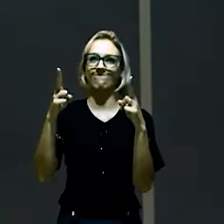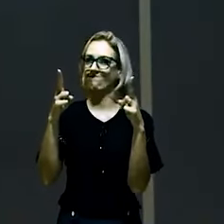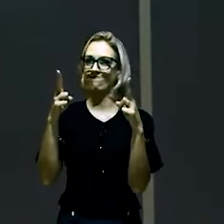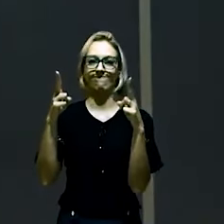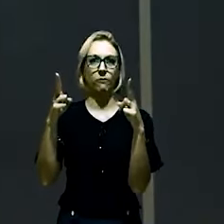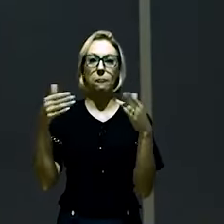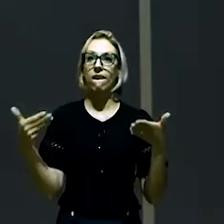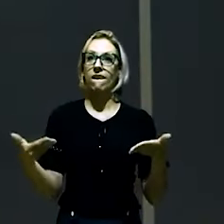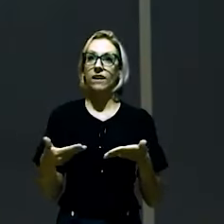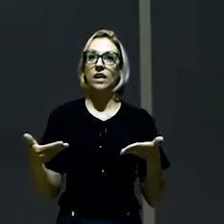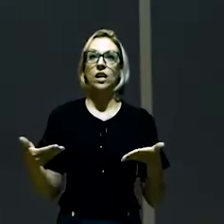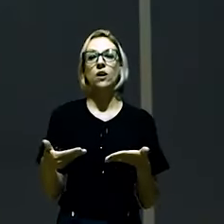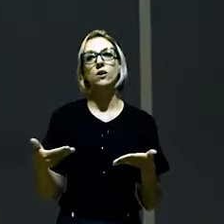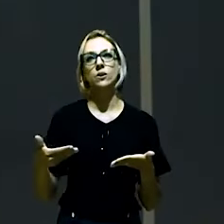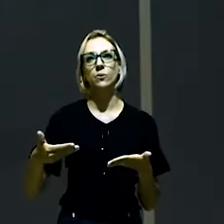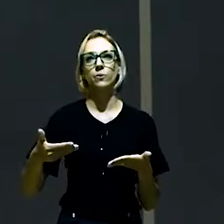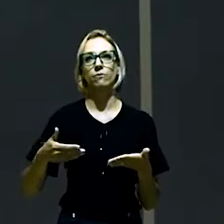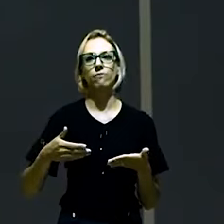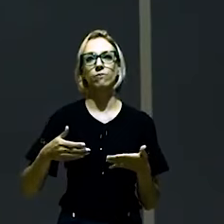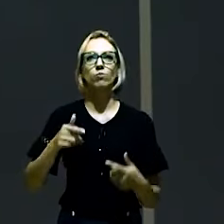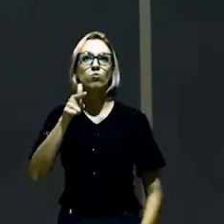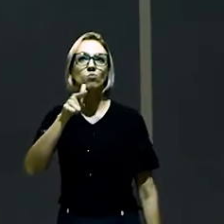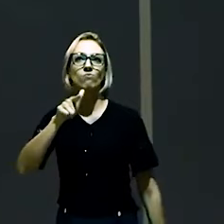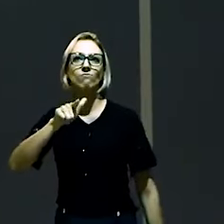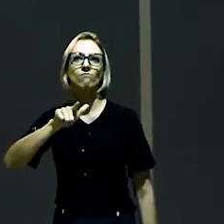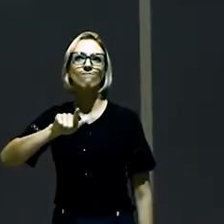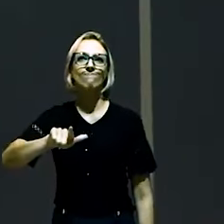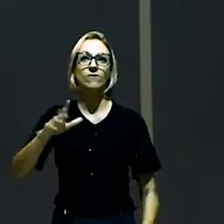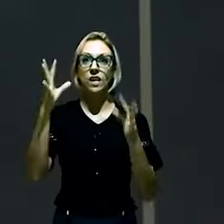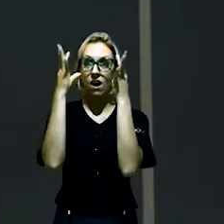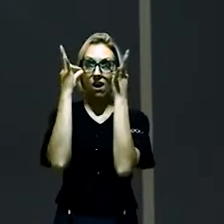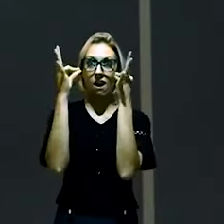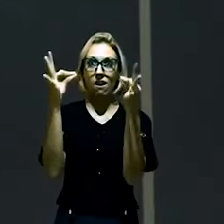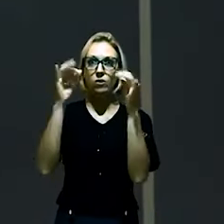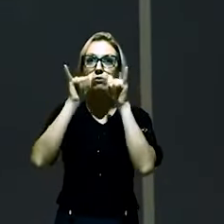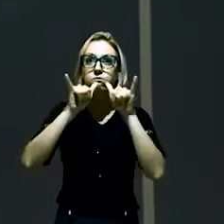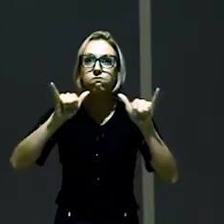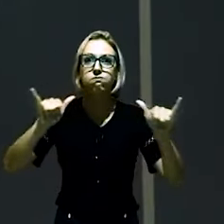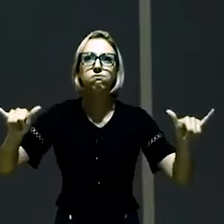Hoje eu toco mais uma vez um alerta para você.